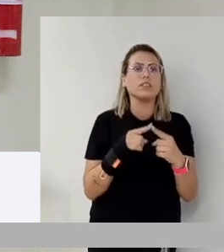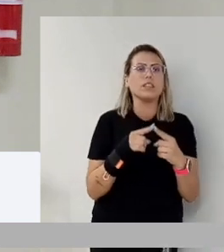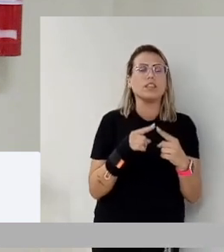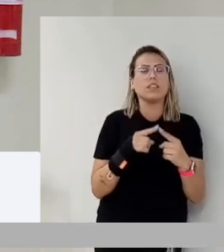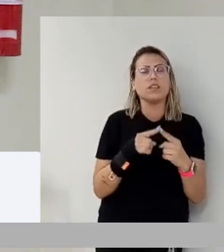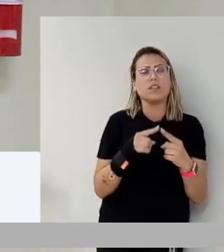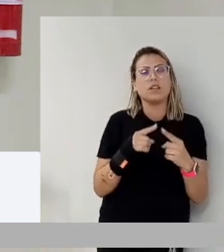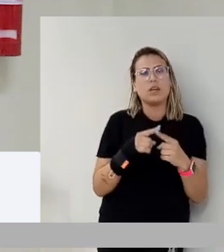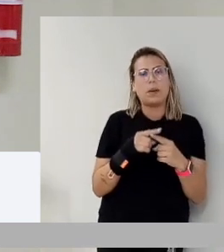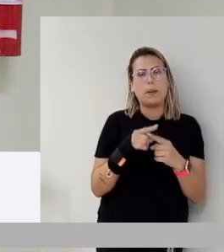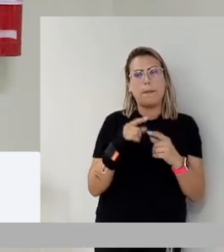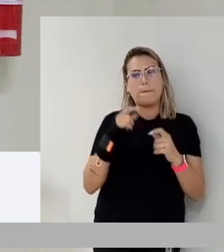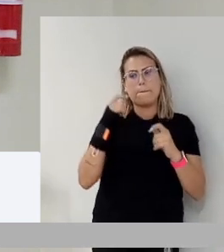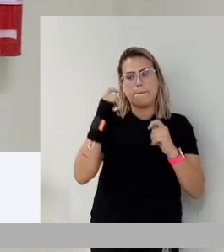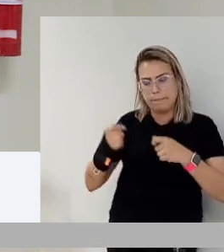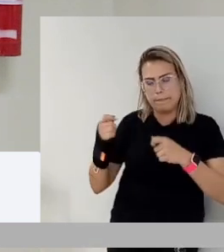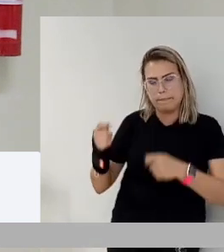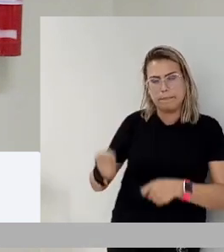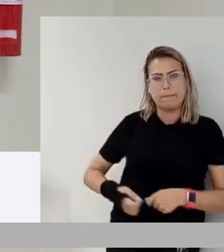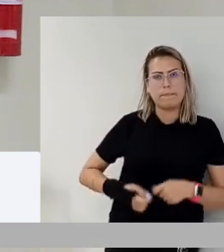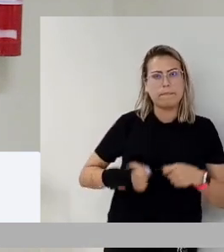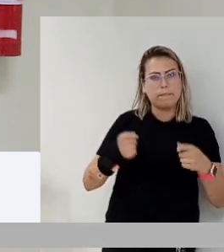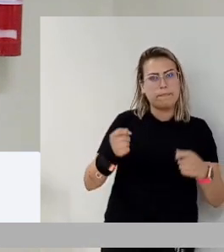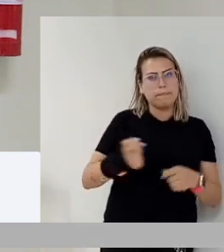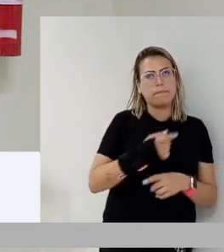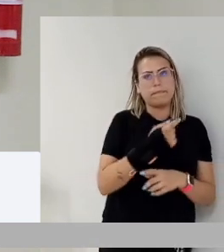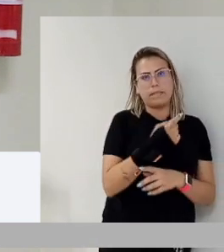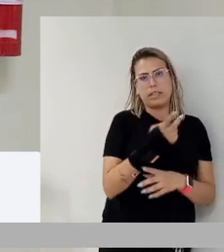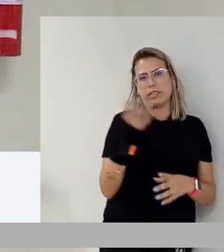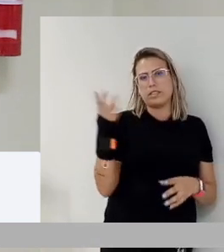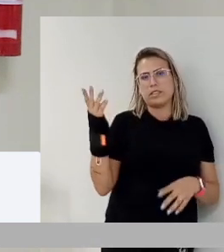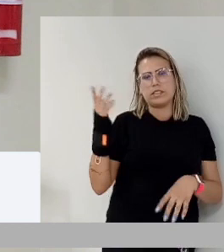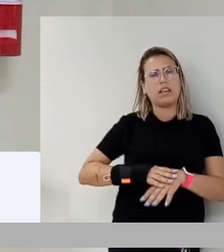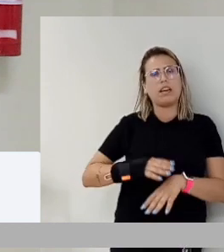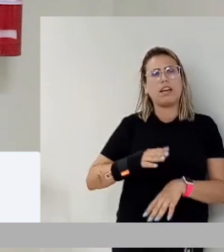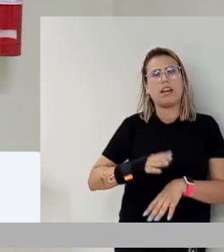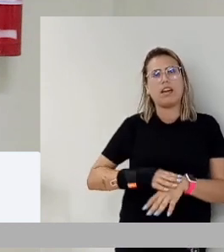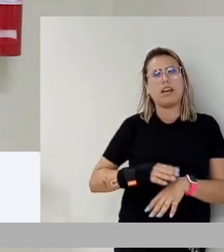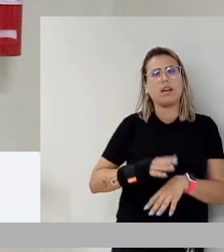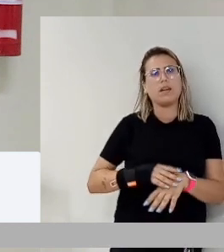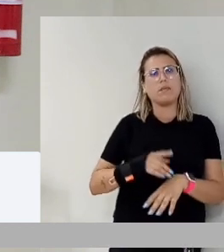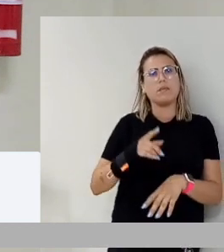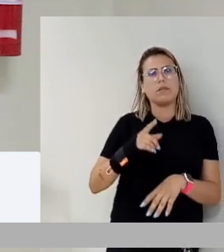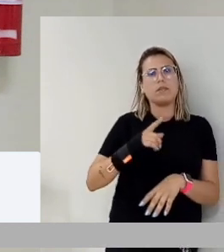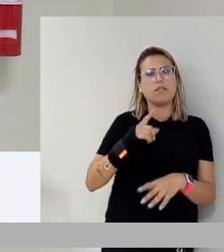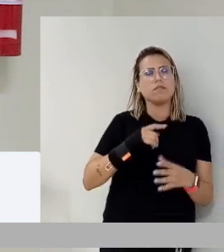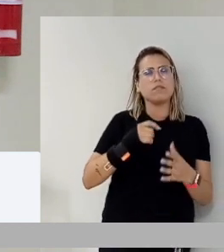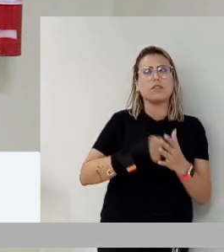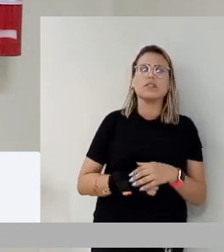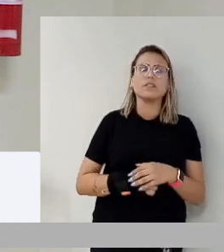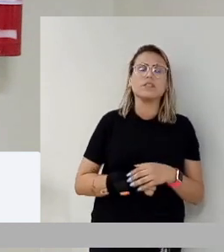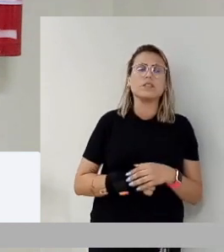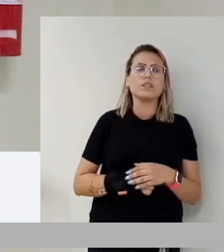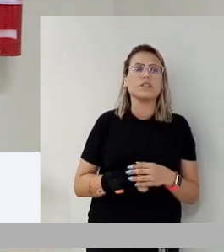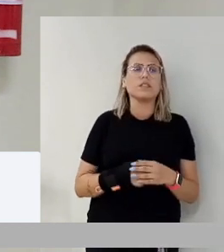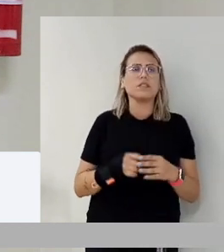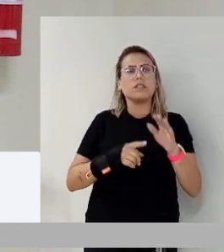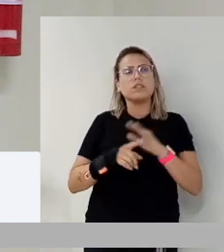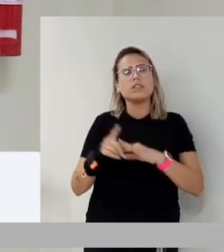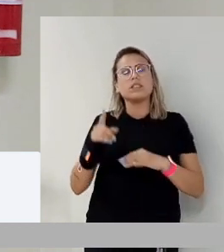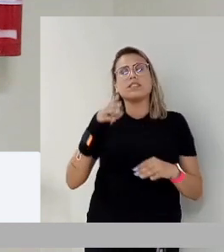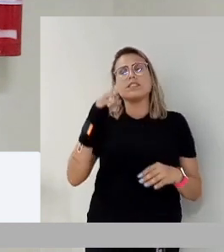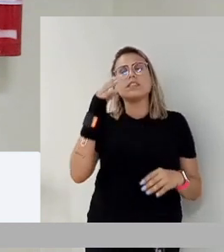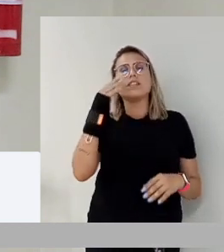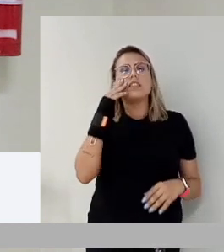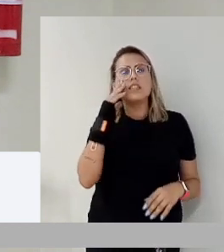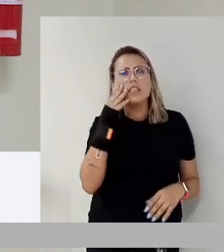capinagem né há bastante tempo eh também venho cobrando e e entendemos também